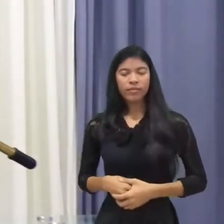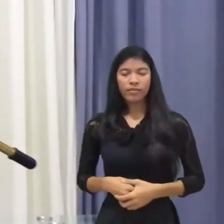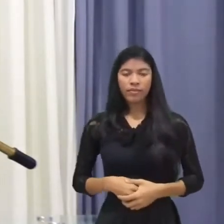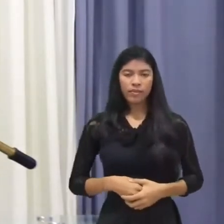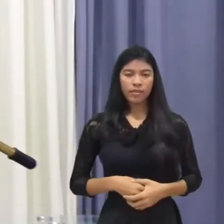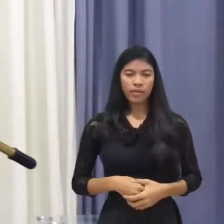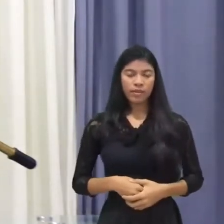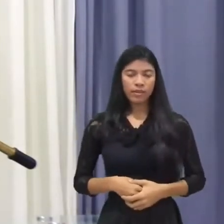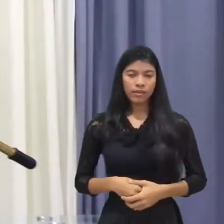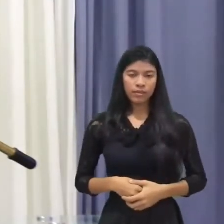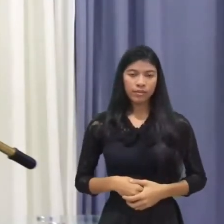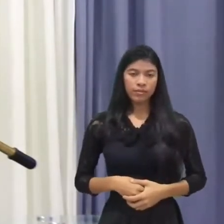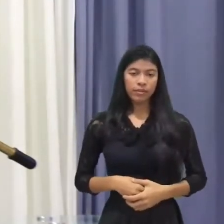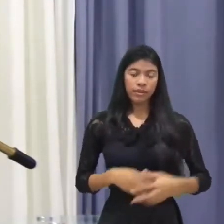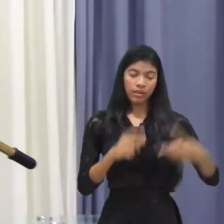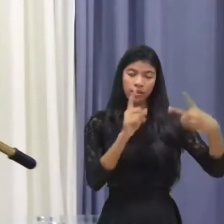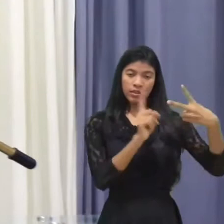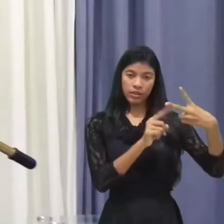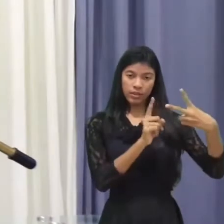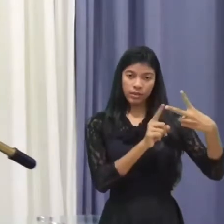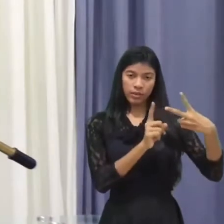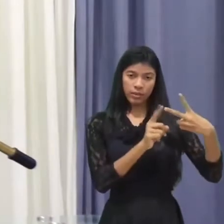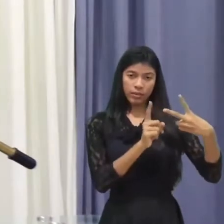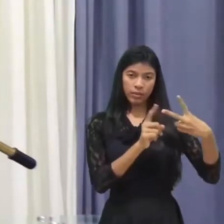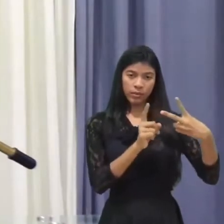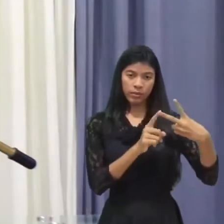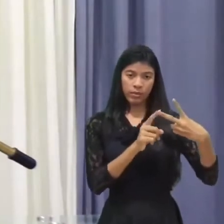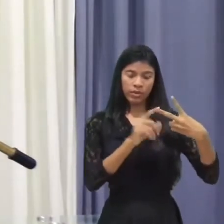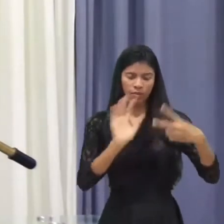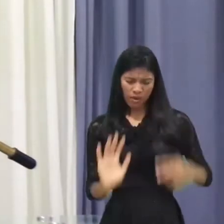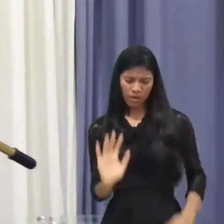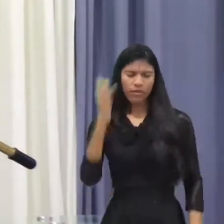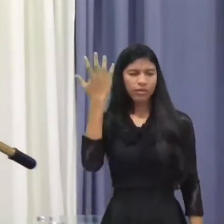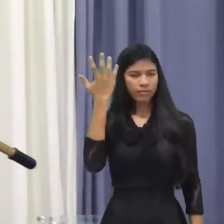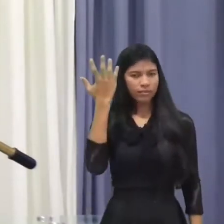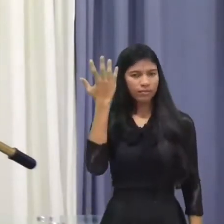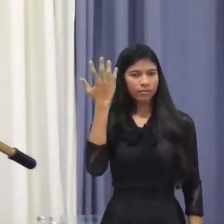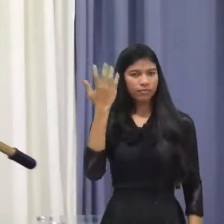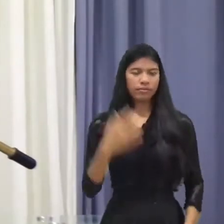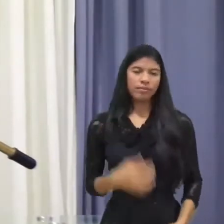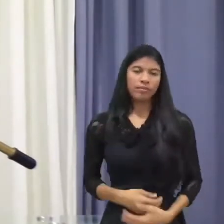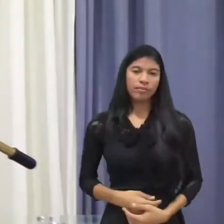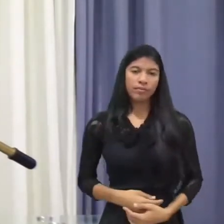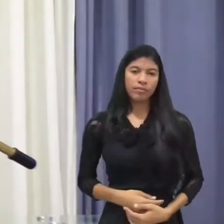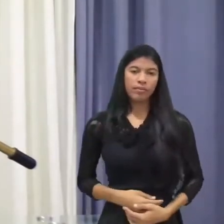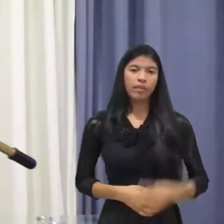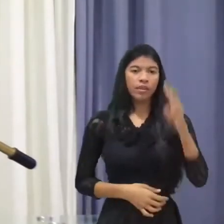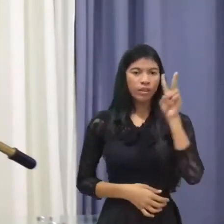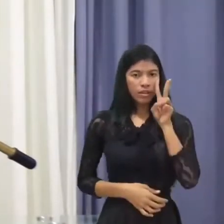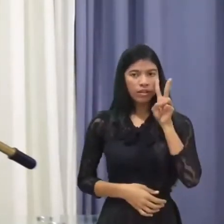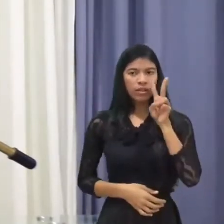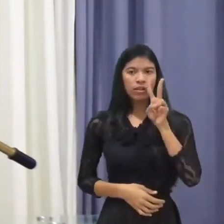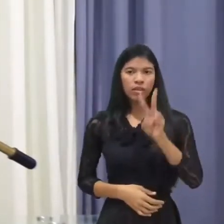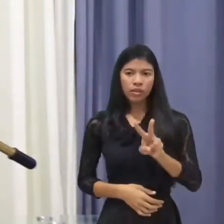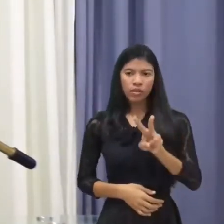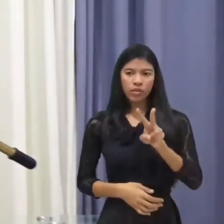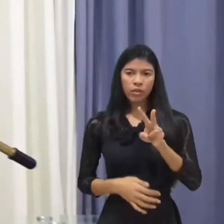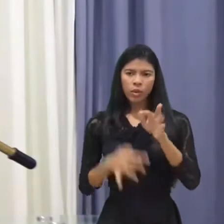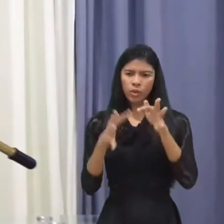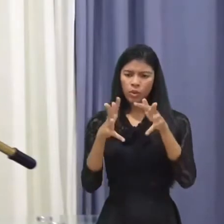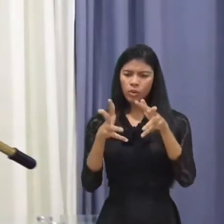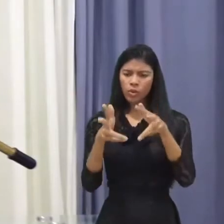na segunda vez, ou na segunda etapa da sua vinda, será visível, 7 anos depois